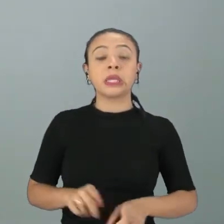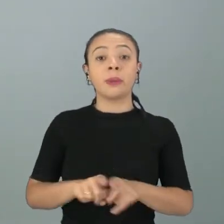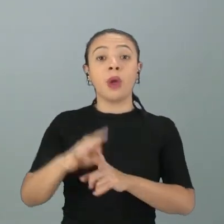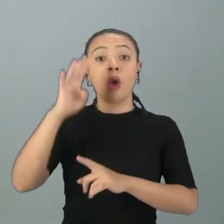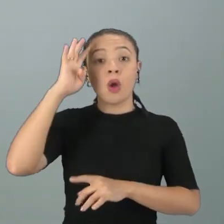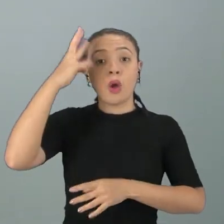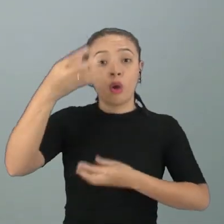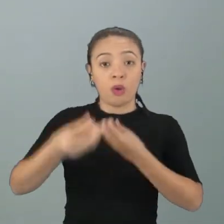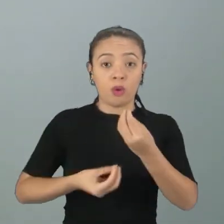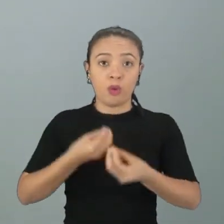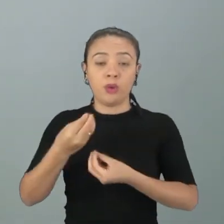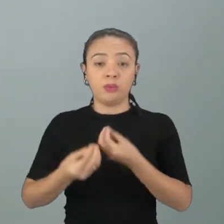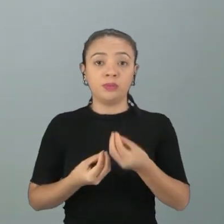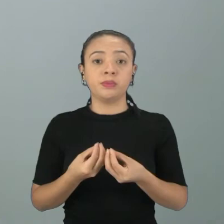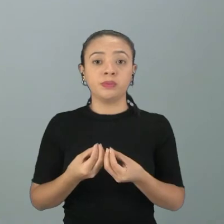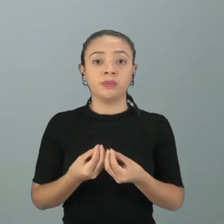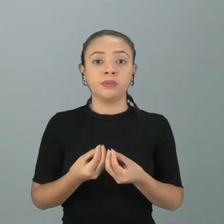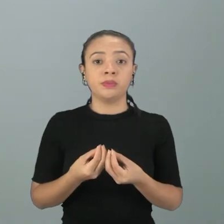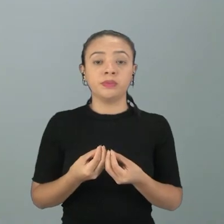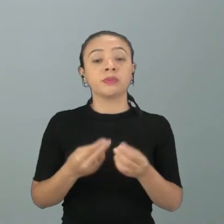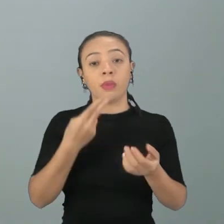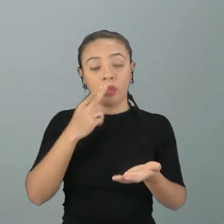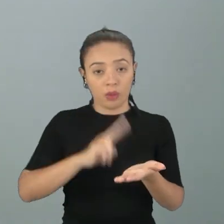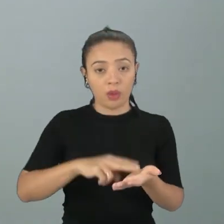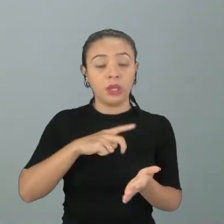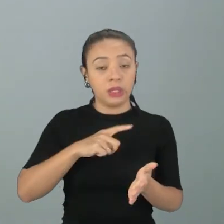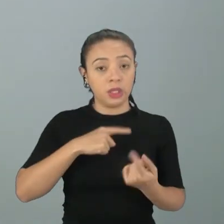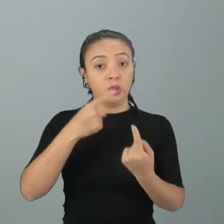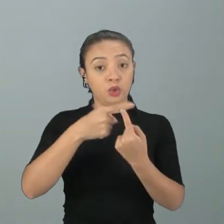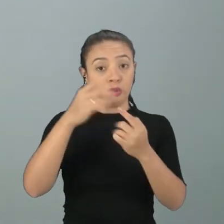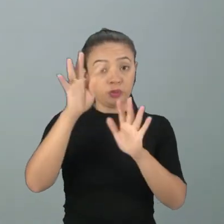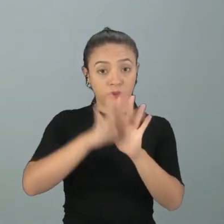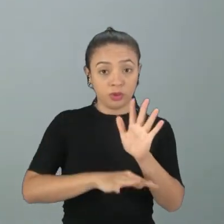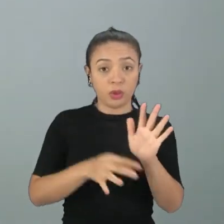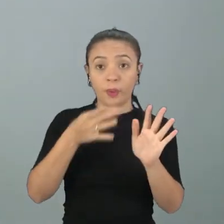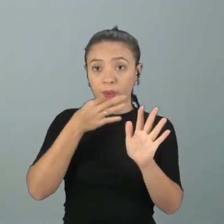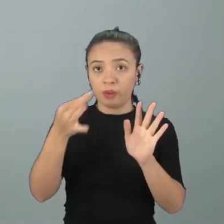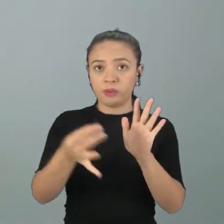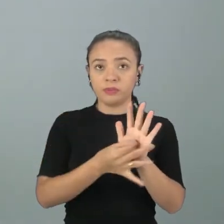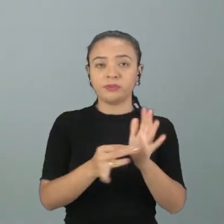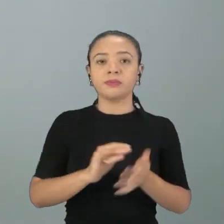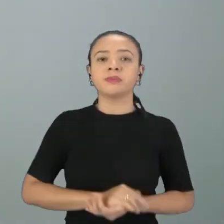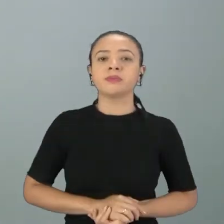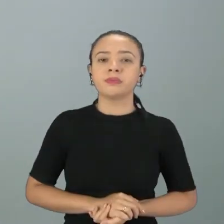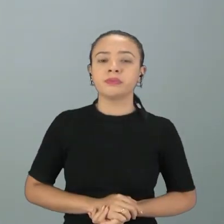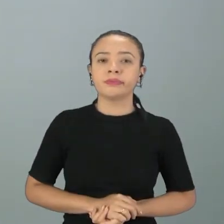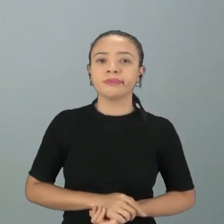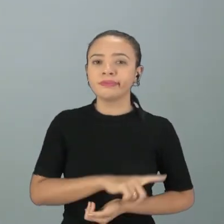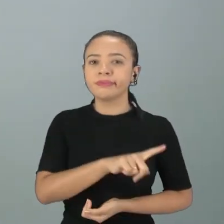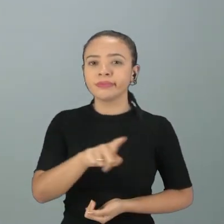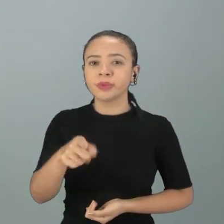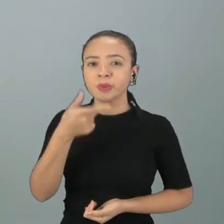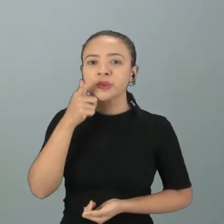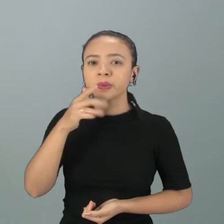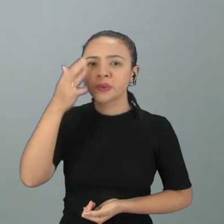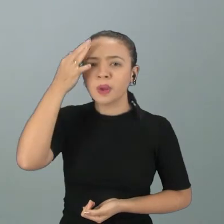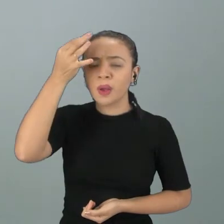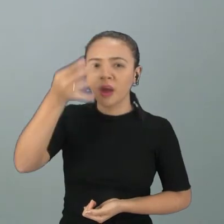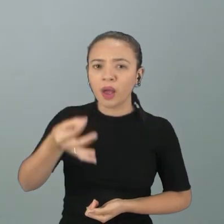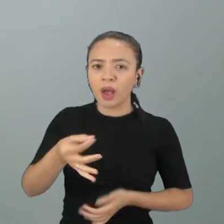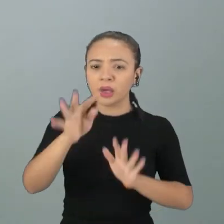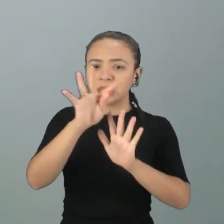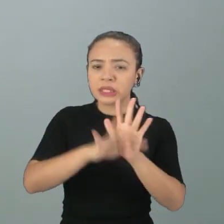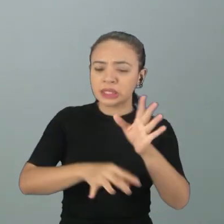carta que tem o tipo textual argumentativo. E aí, puderam entender um pouco sobre textos descritivos